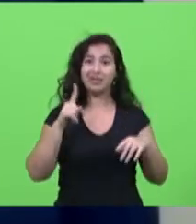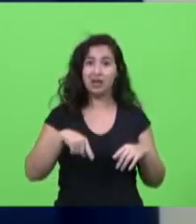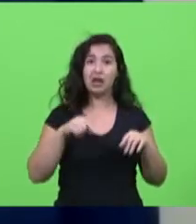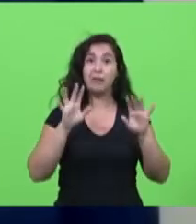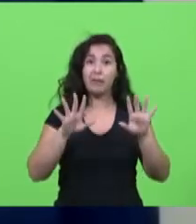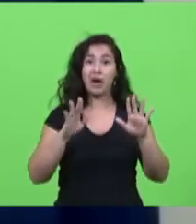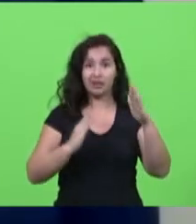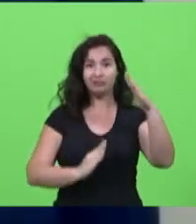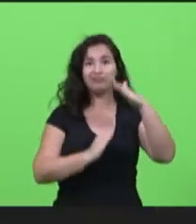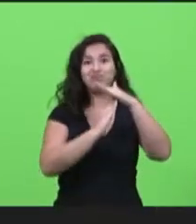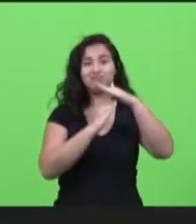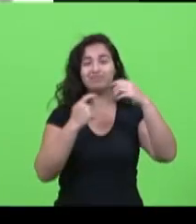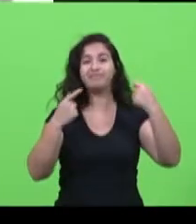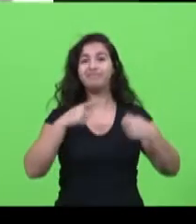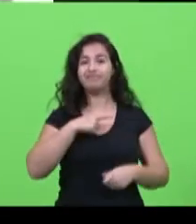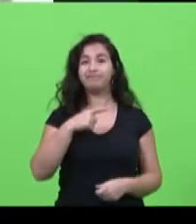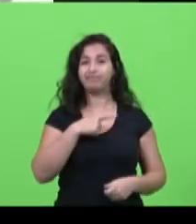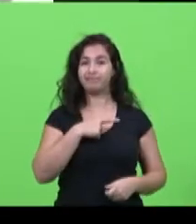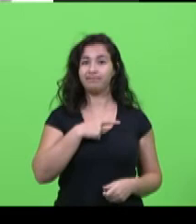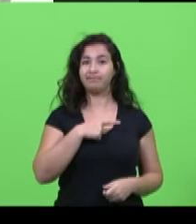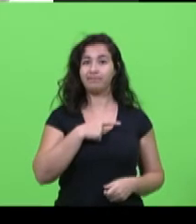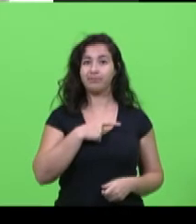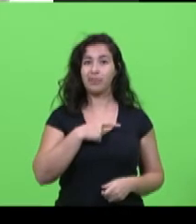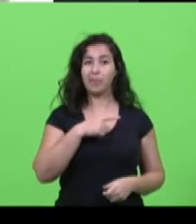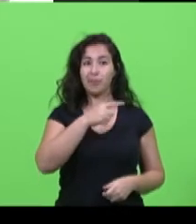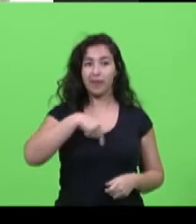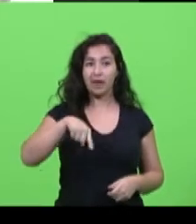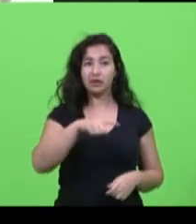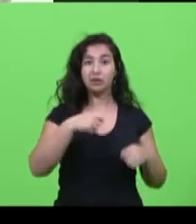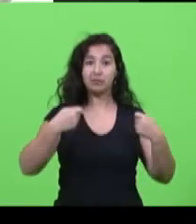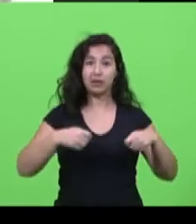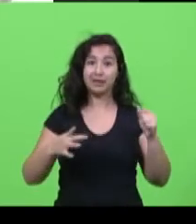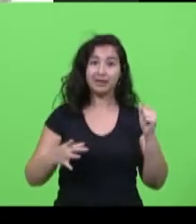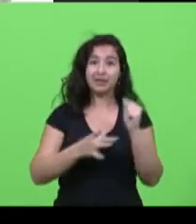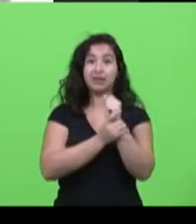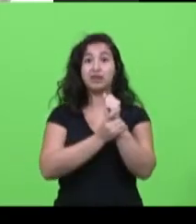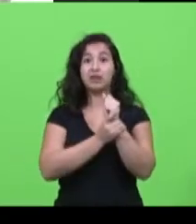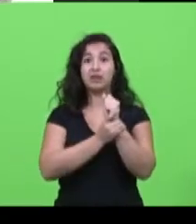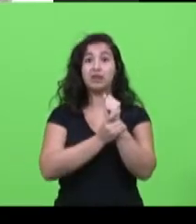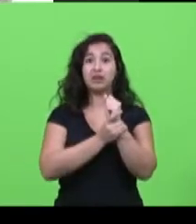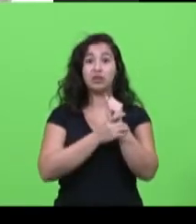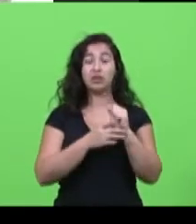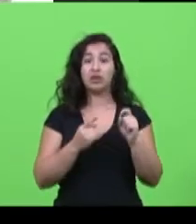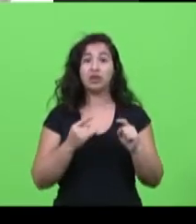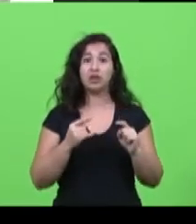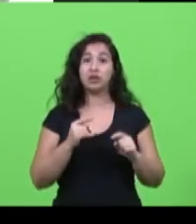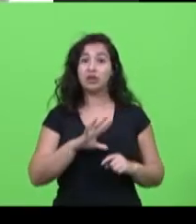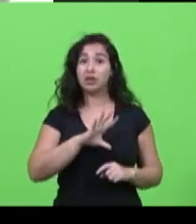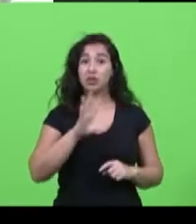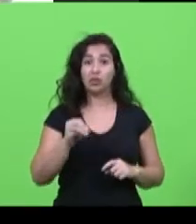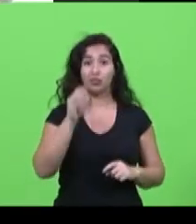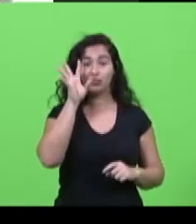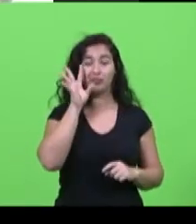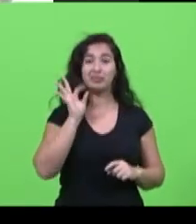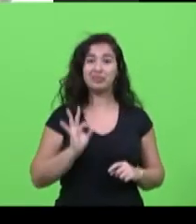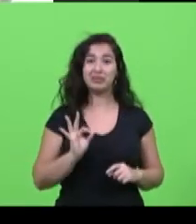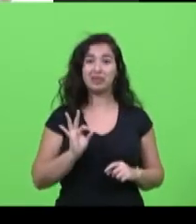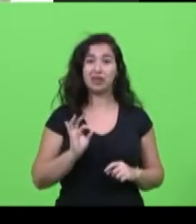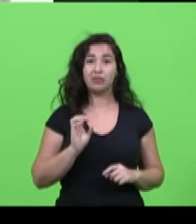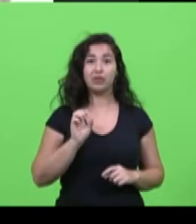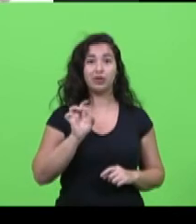seus limites. E para que a gente possa ter segurança nesse momento que ninguém sabe, só quem sabe é